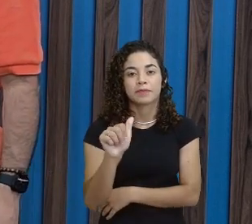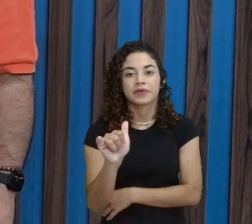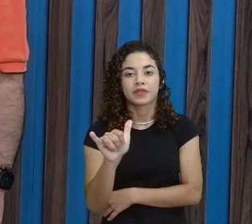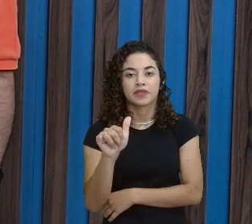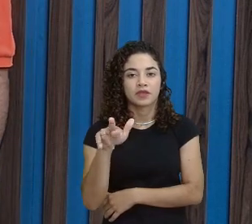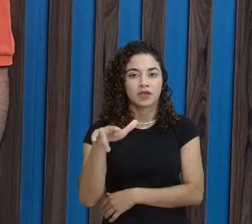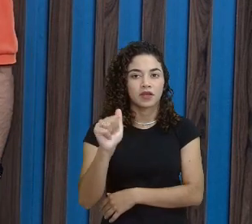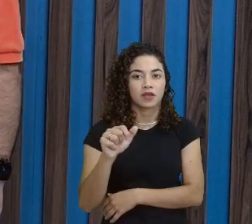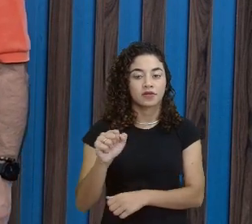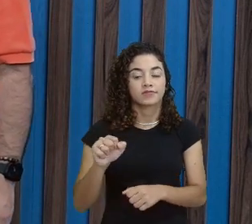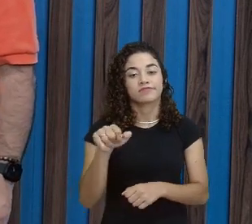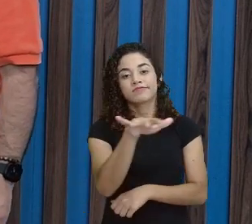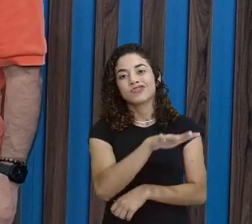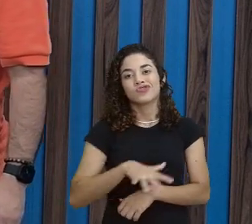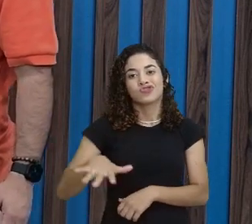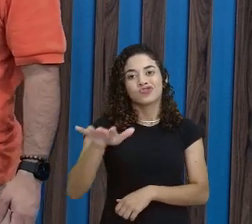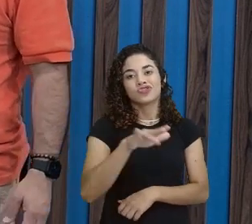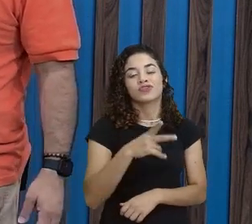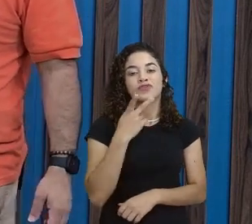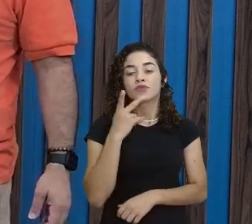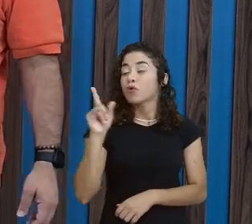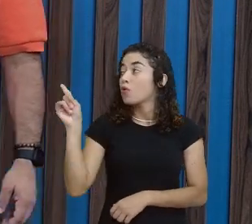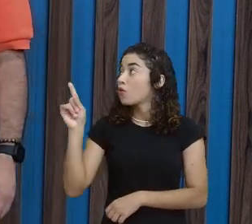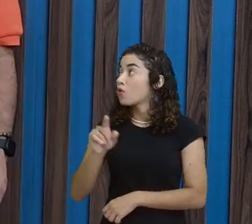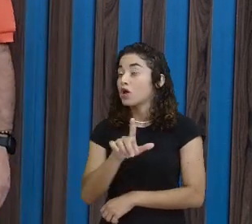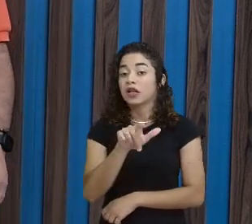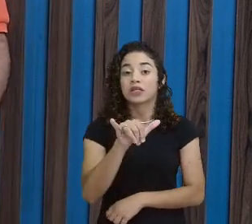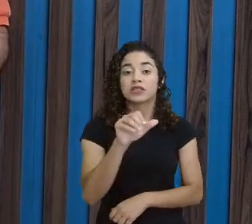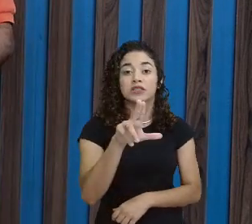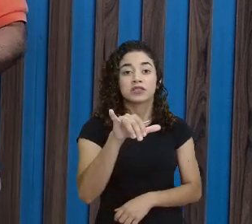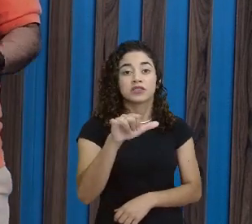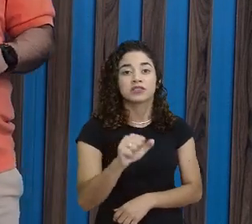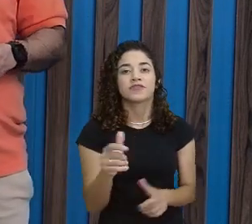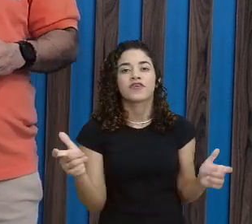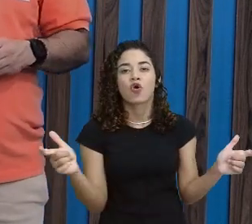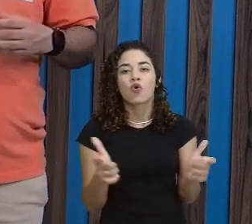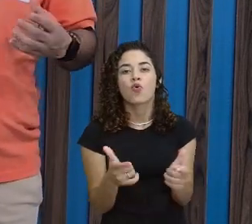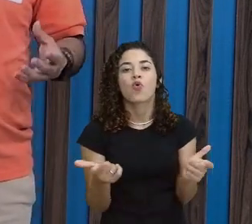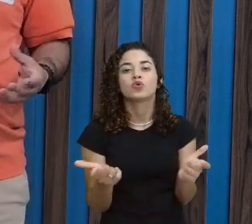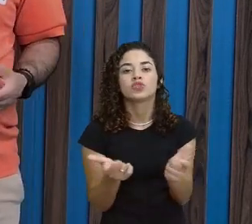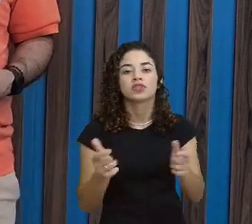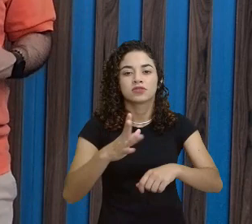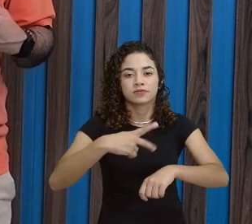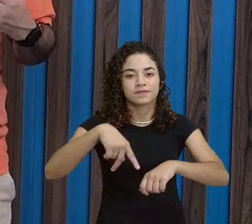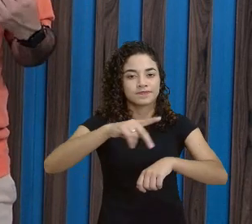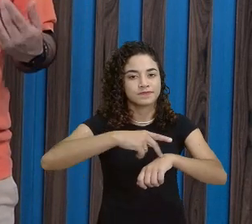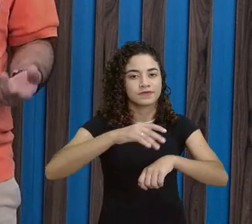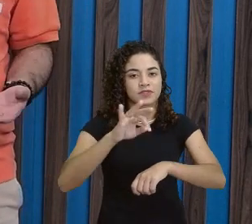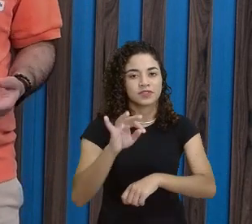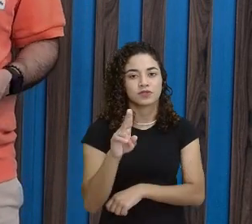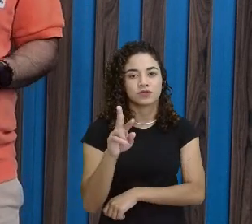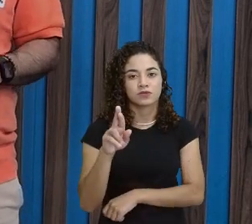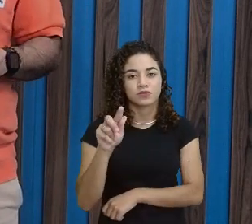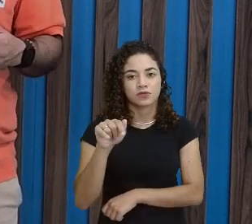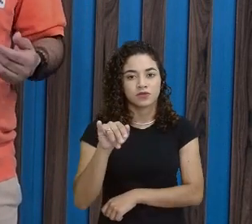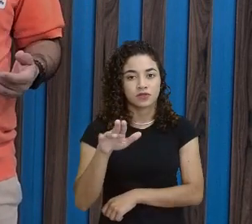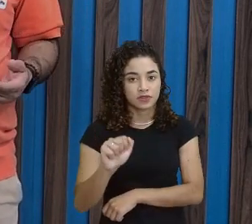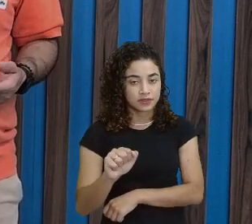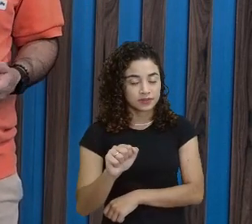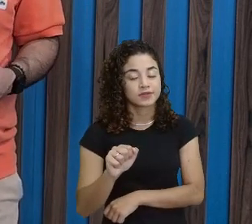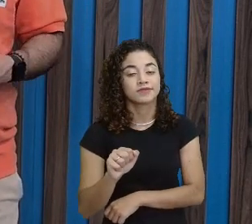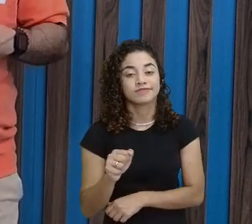região chamada de Lícia, que fica no atual país, né, da Turquia, né, na